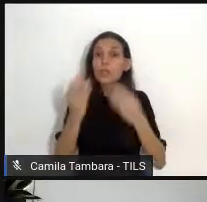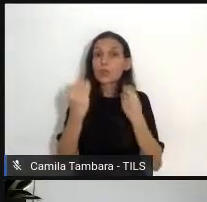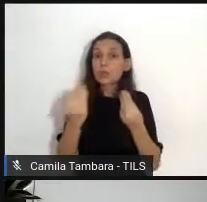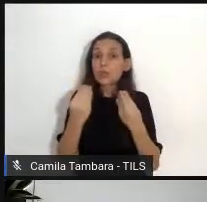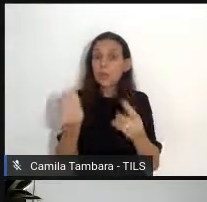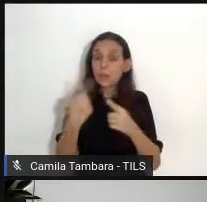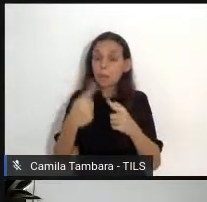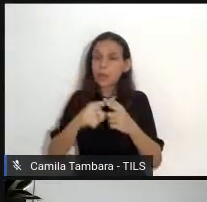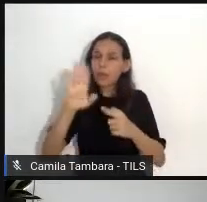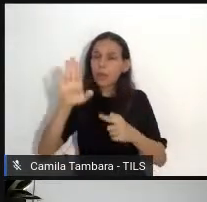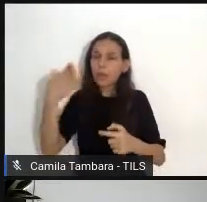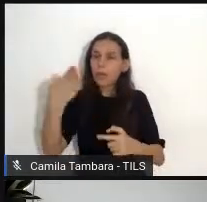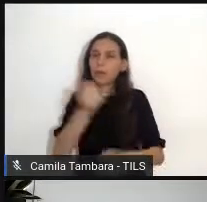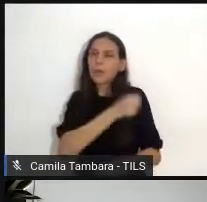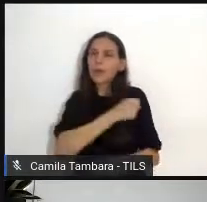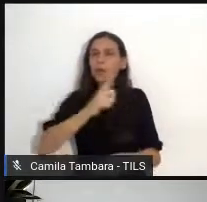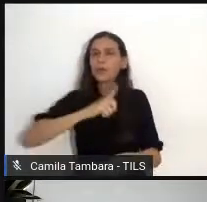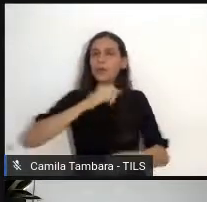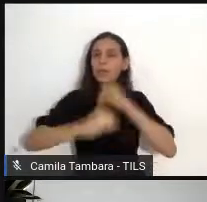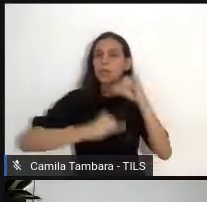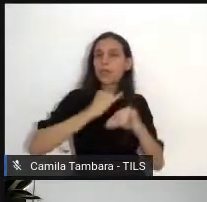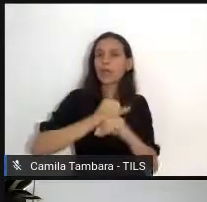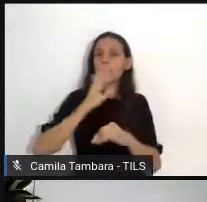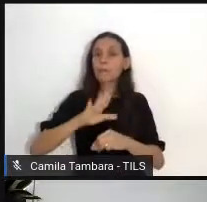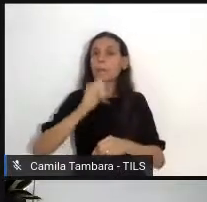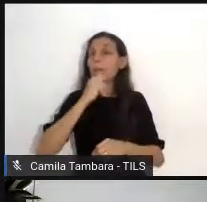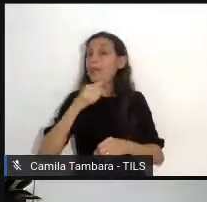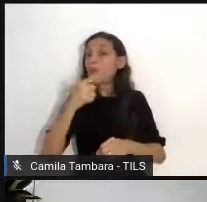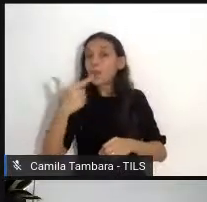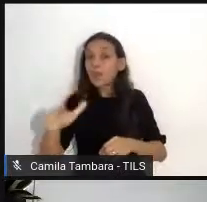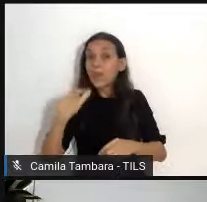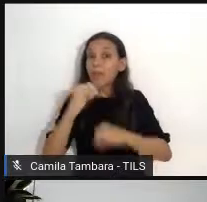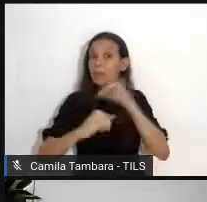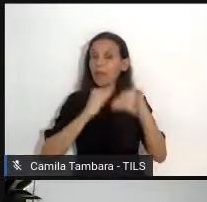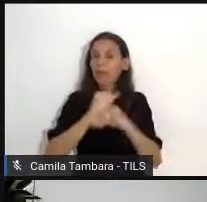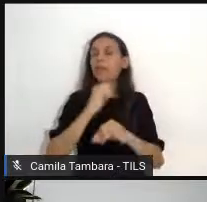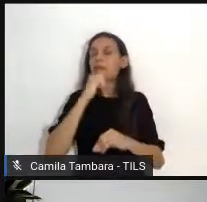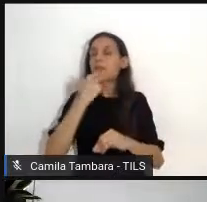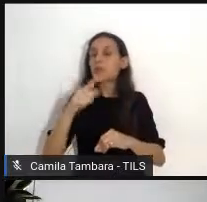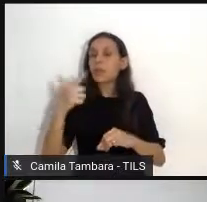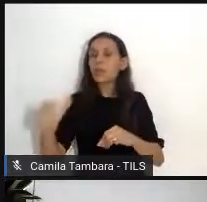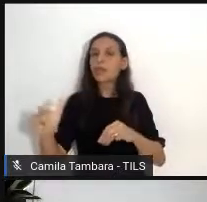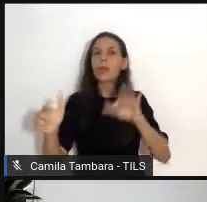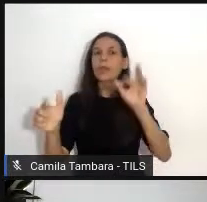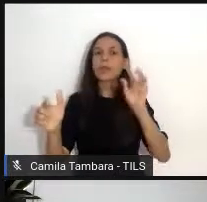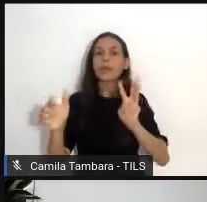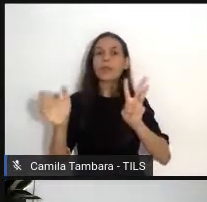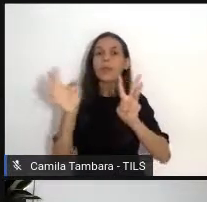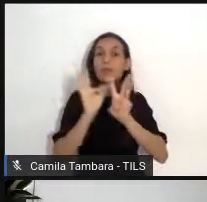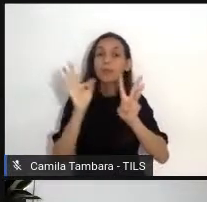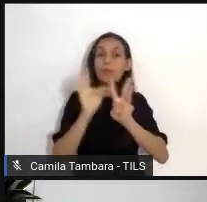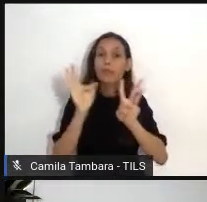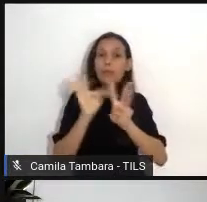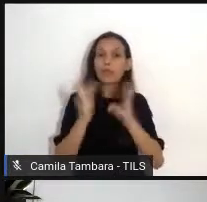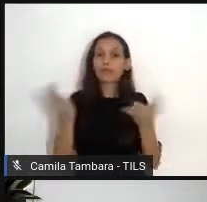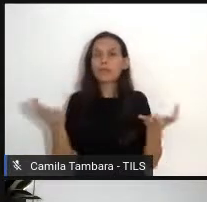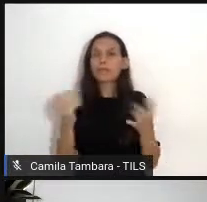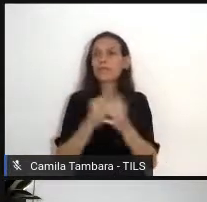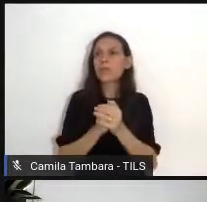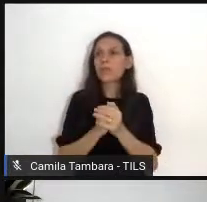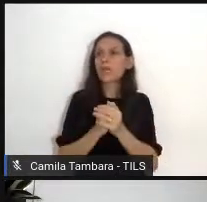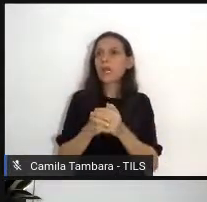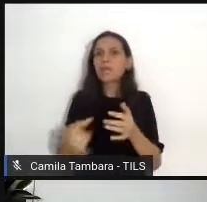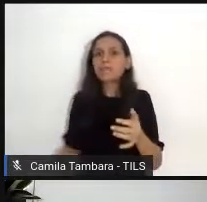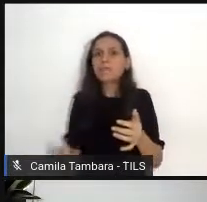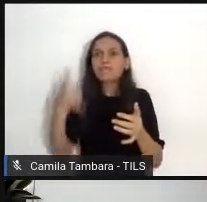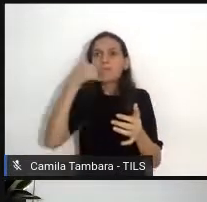tem internet, que não tem Wi-Fi, quando ele recebe uma ligação, né, simples lá, aqui quem está falando é o seu